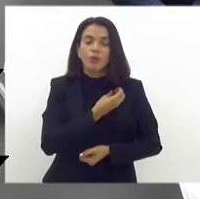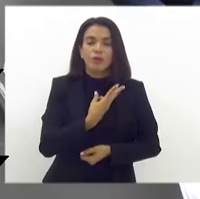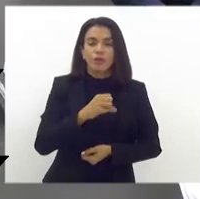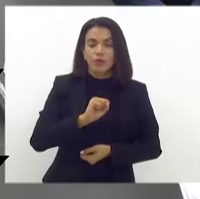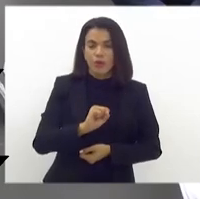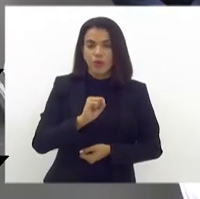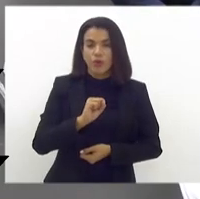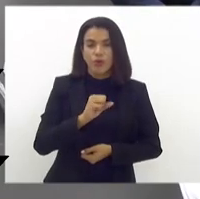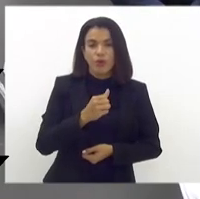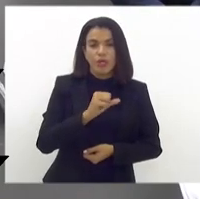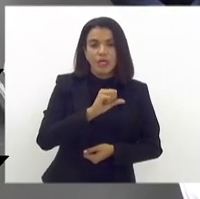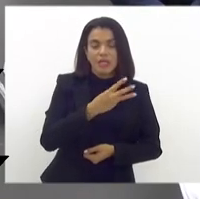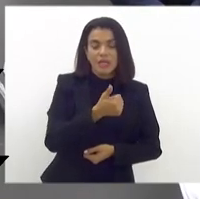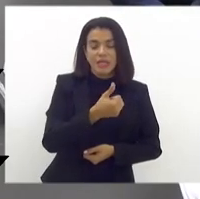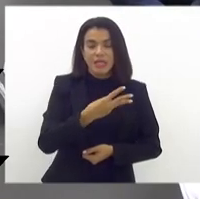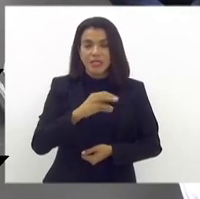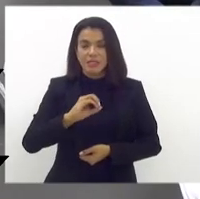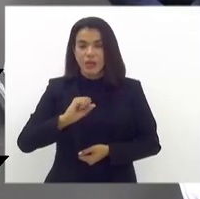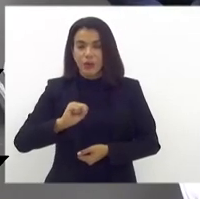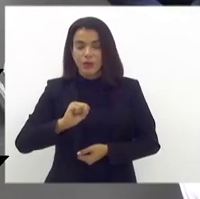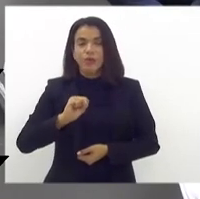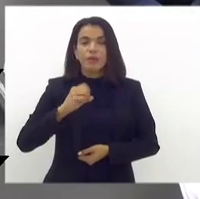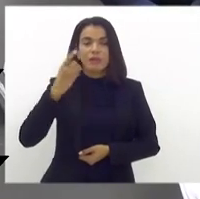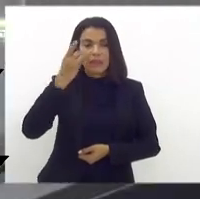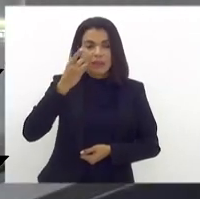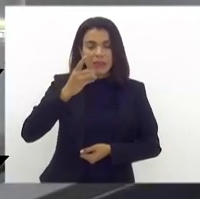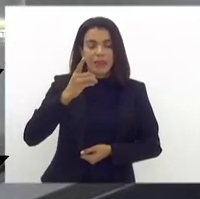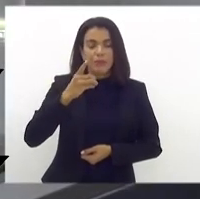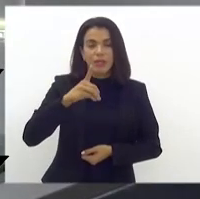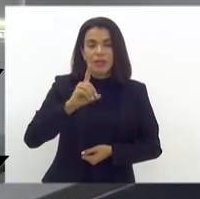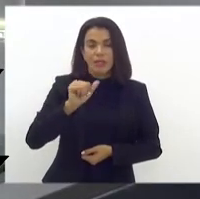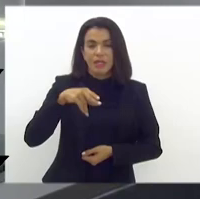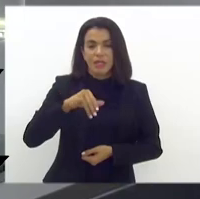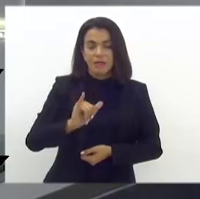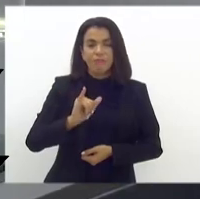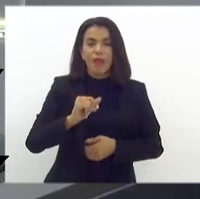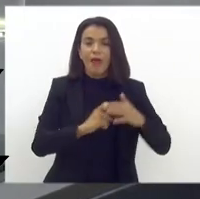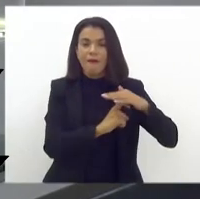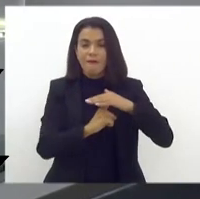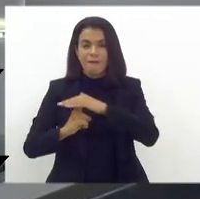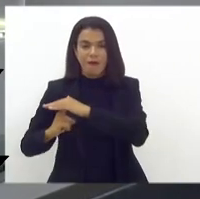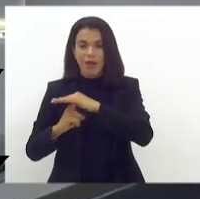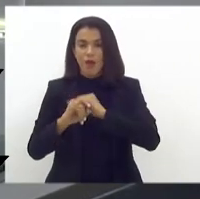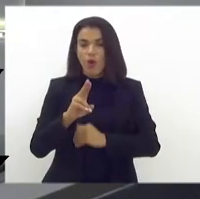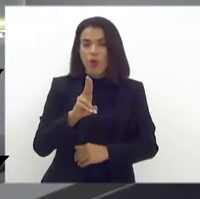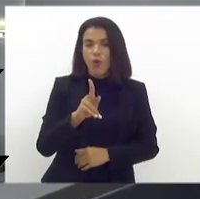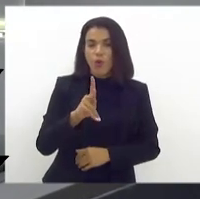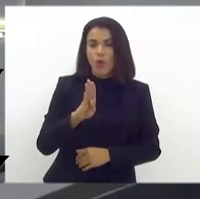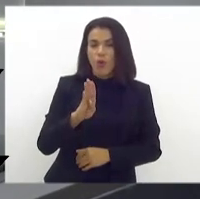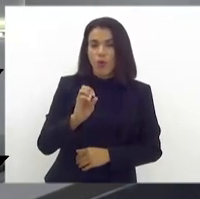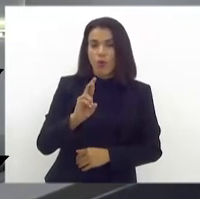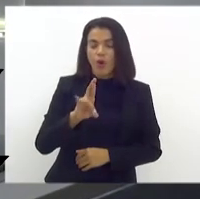pauta, PL 1308 de 23, de autoria da deputada Dani Balbi, que declara a Feira de Oborós como